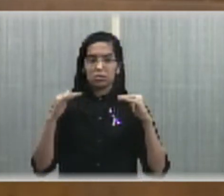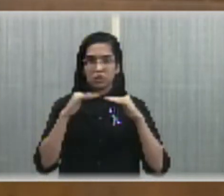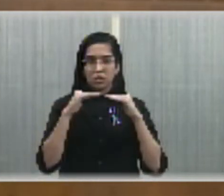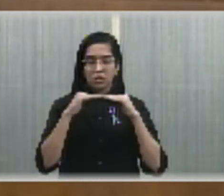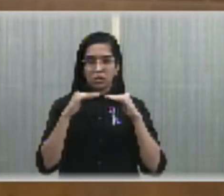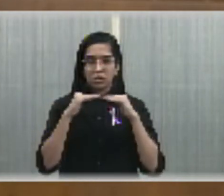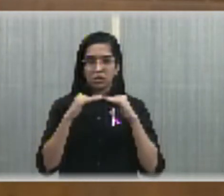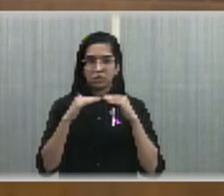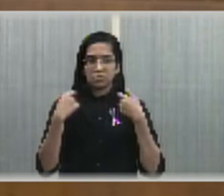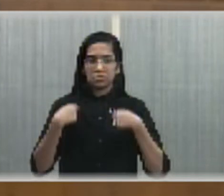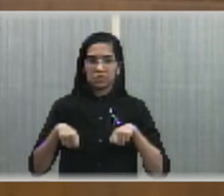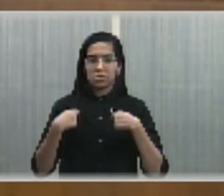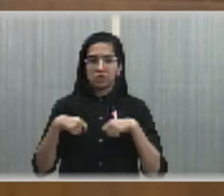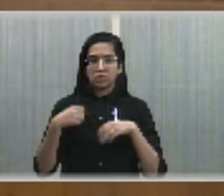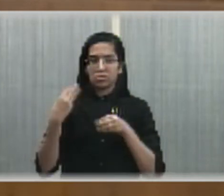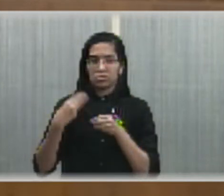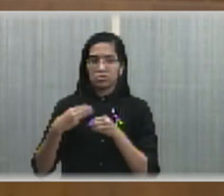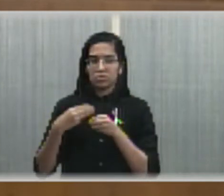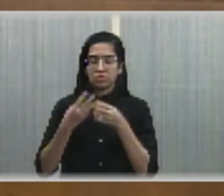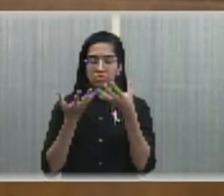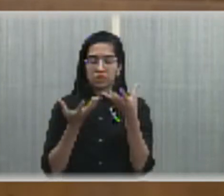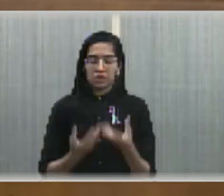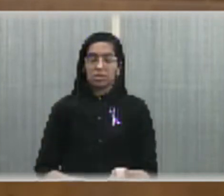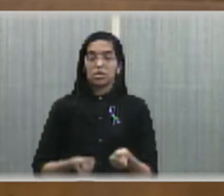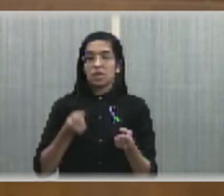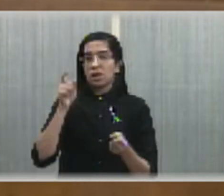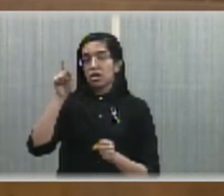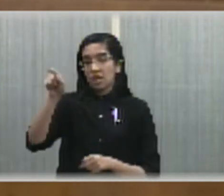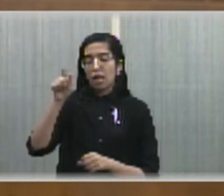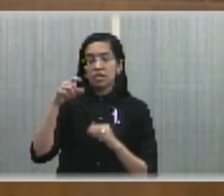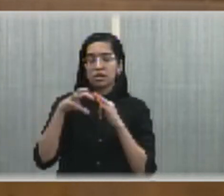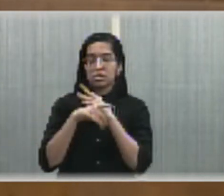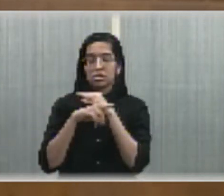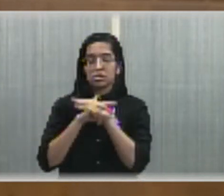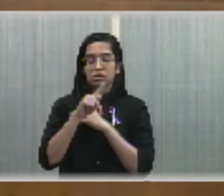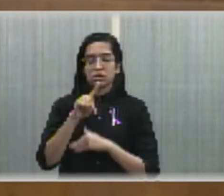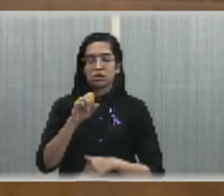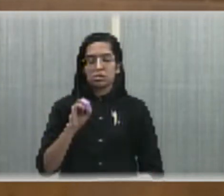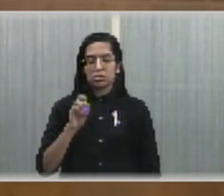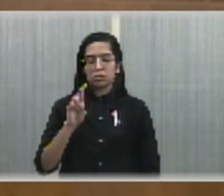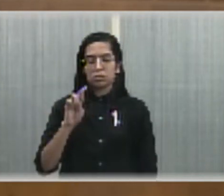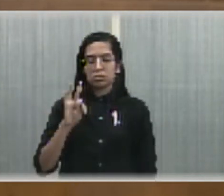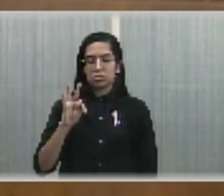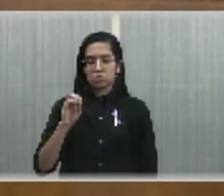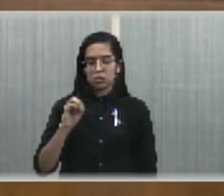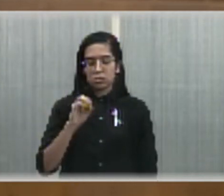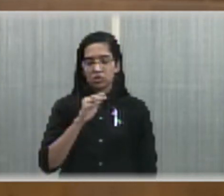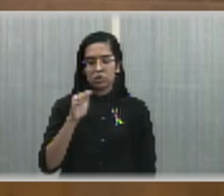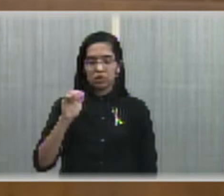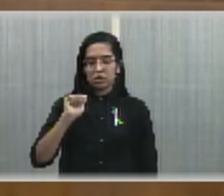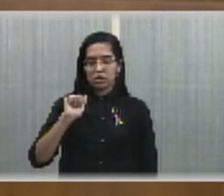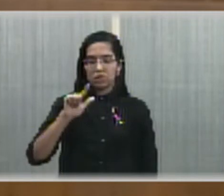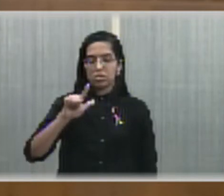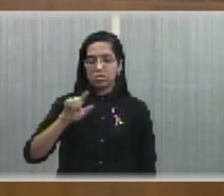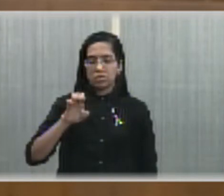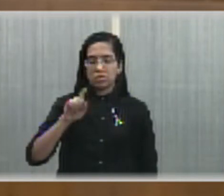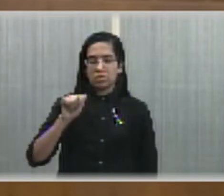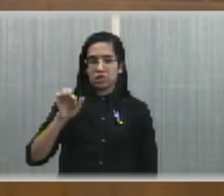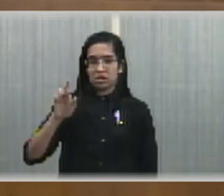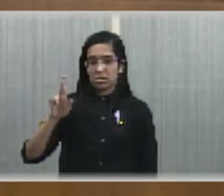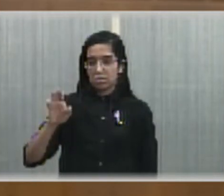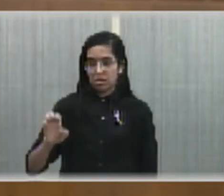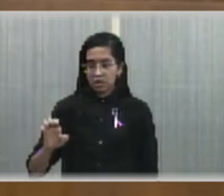tem que ter o aceite do município. Em Porto Alegre, o Estado nunca, nunca procurou a prefeitura